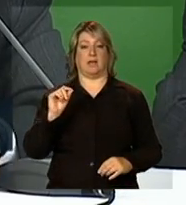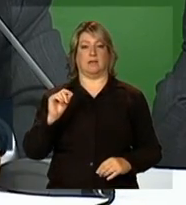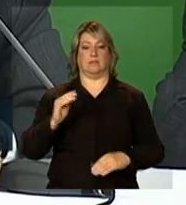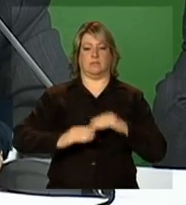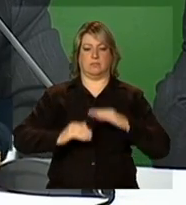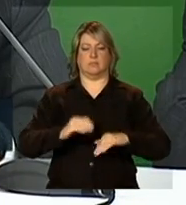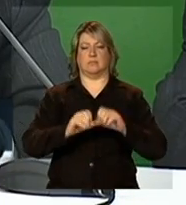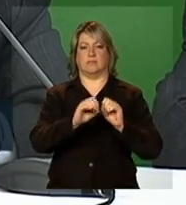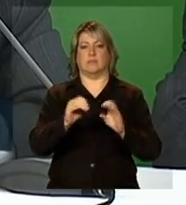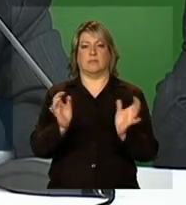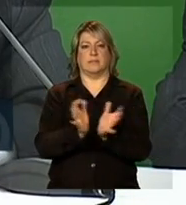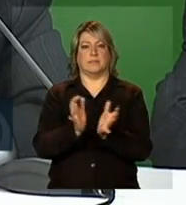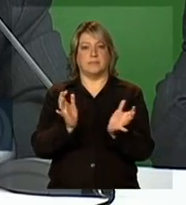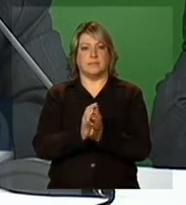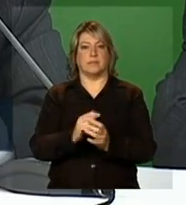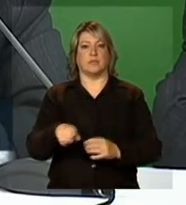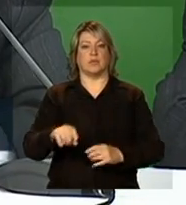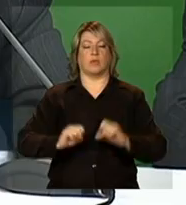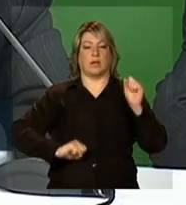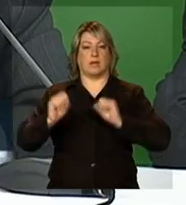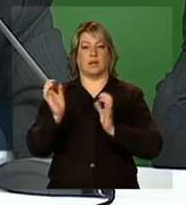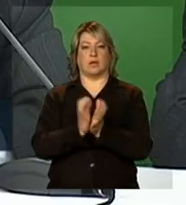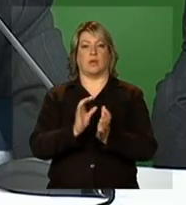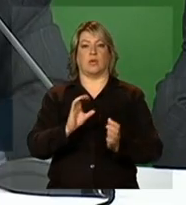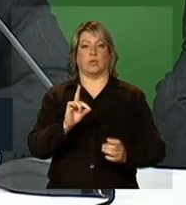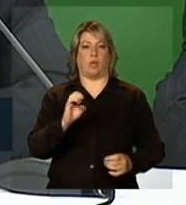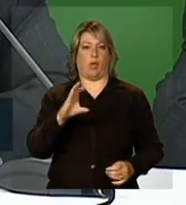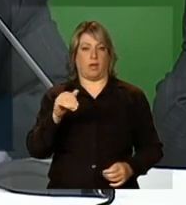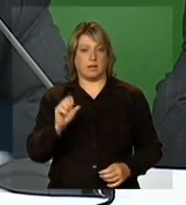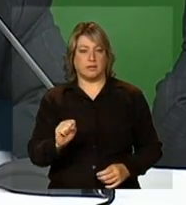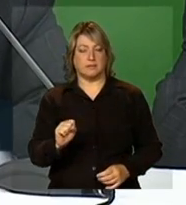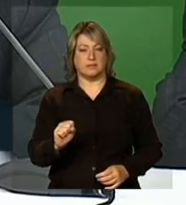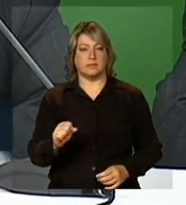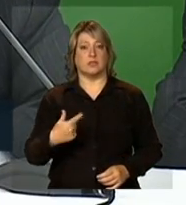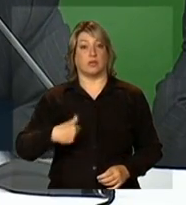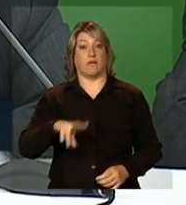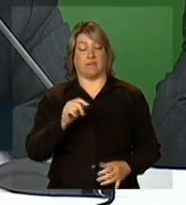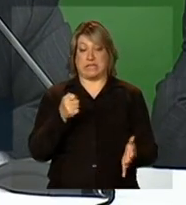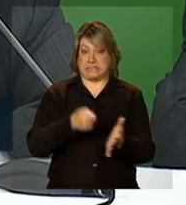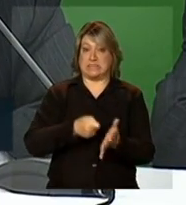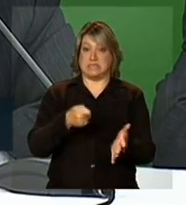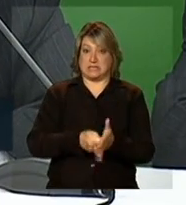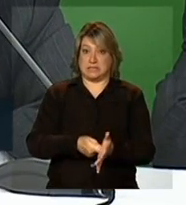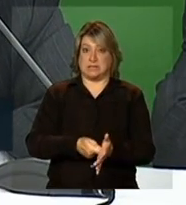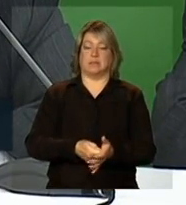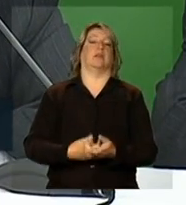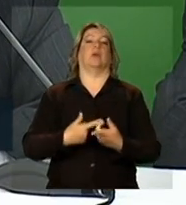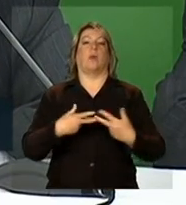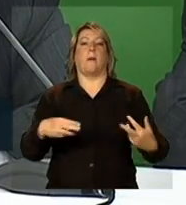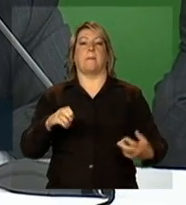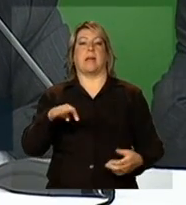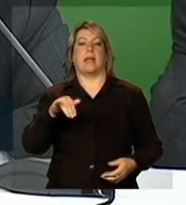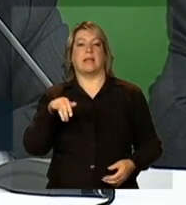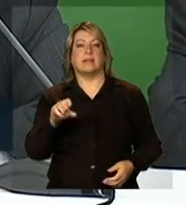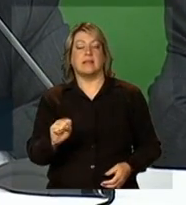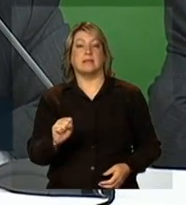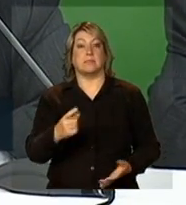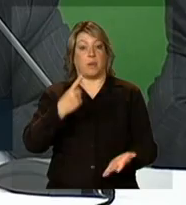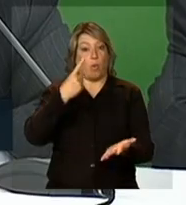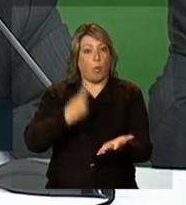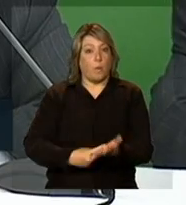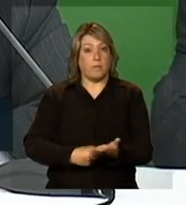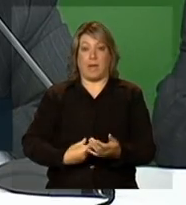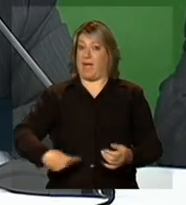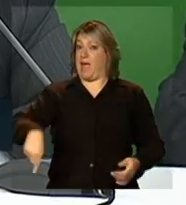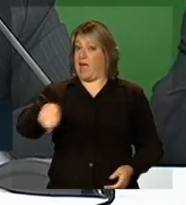administração das companhias docas. E vamos exigir procedimentos, metas para ser cumpridas. Aqueles